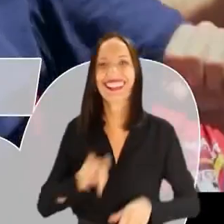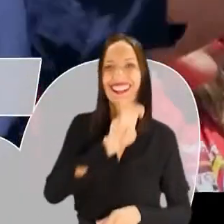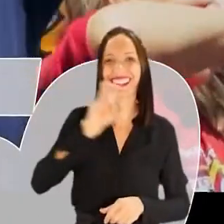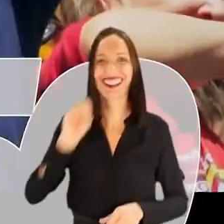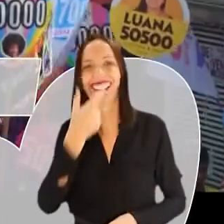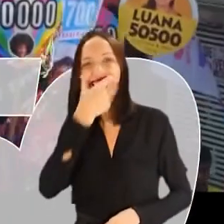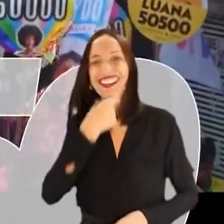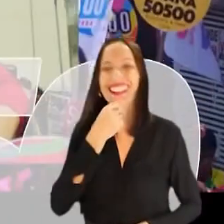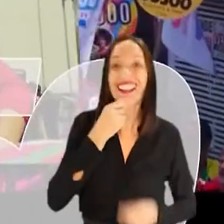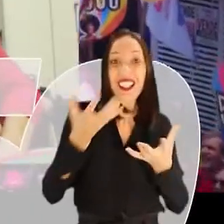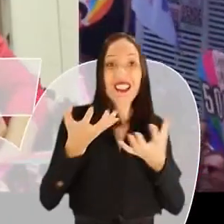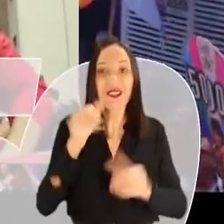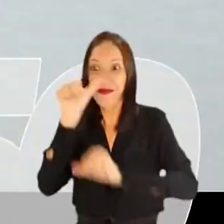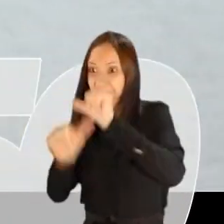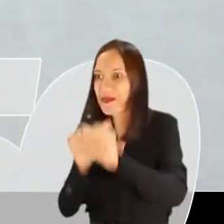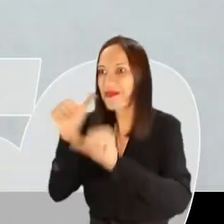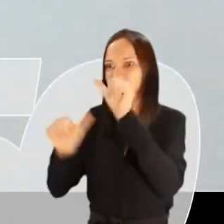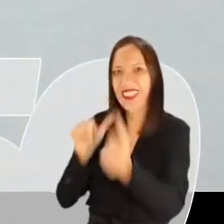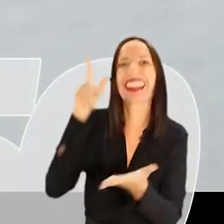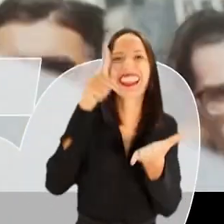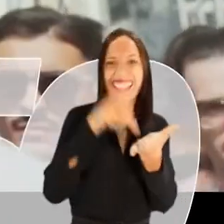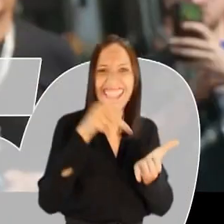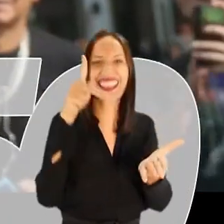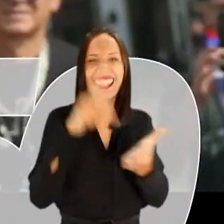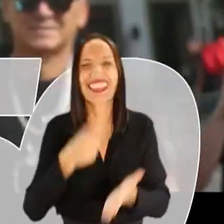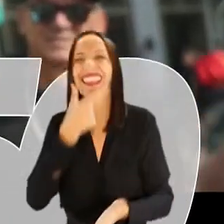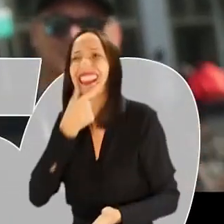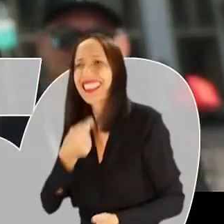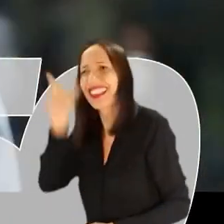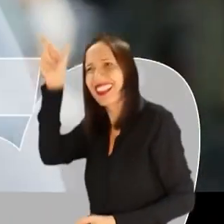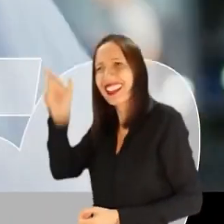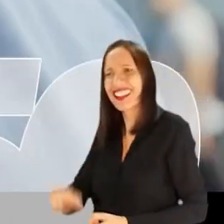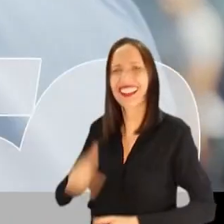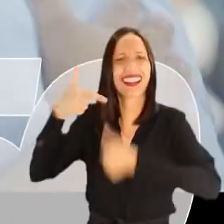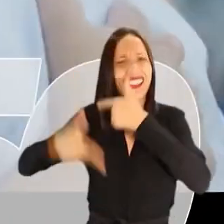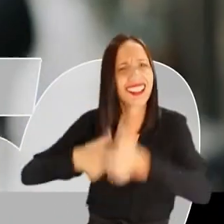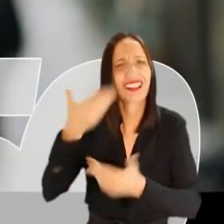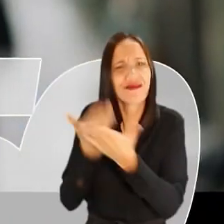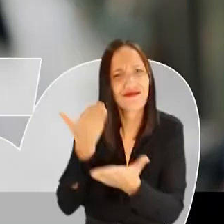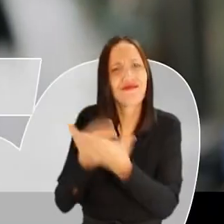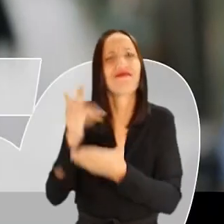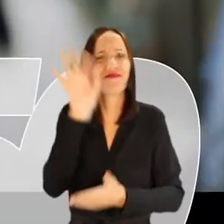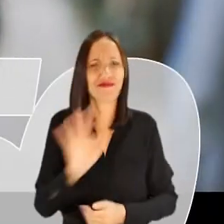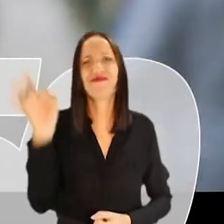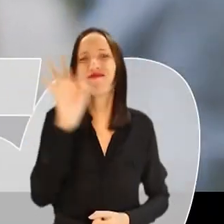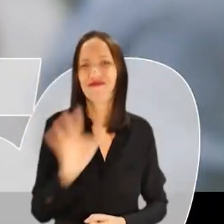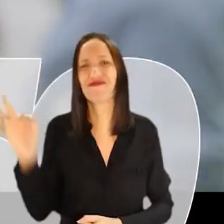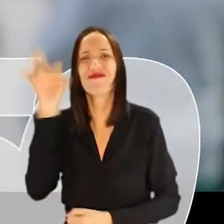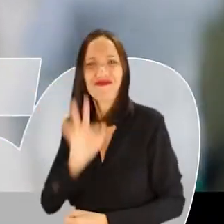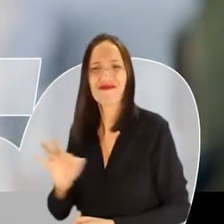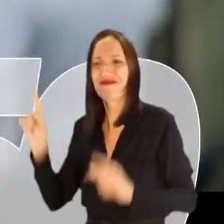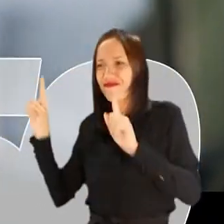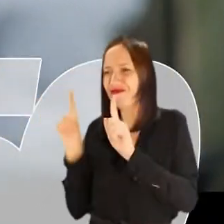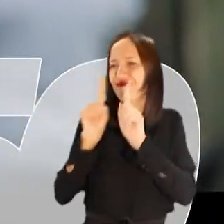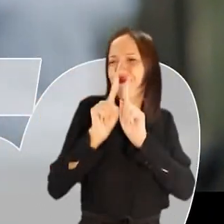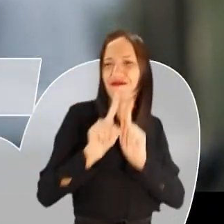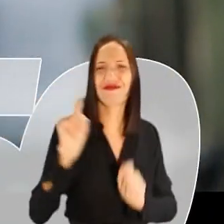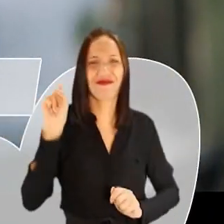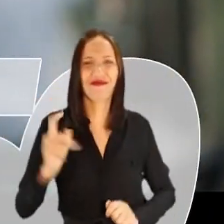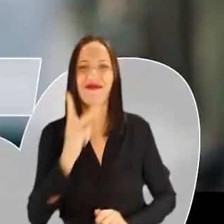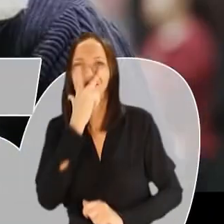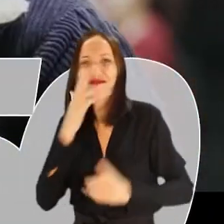prefeita. Por toda a cidade é Boulos 50, pra quem quer mudança de verdade. O cara é trabalhador, estuda,